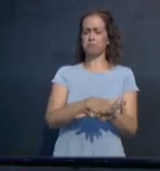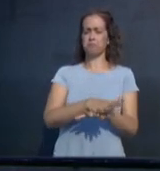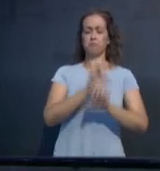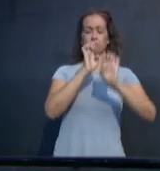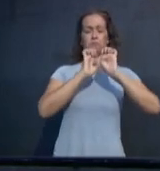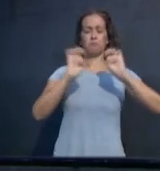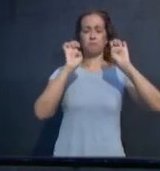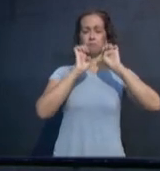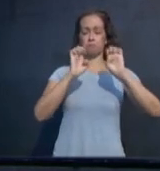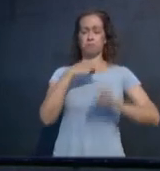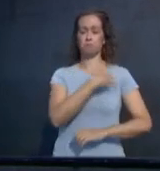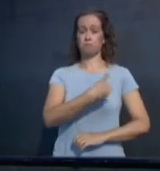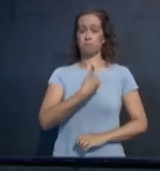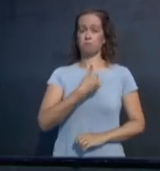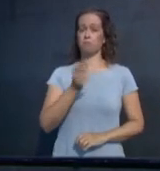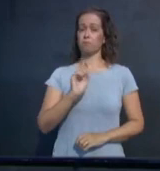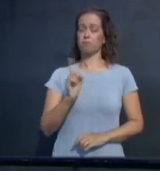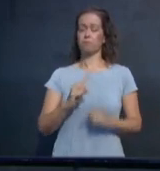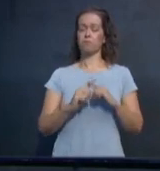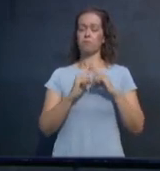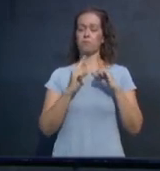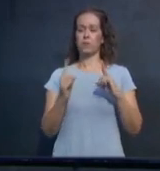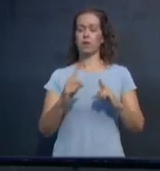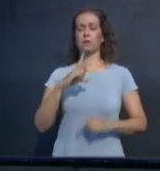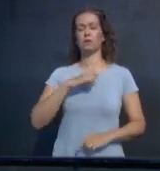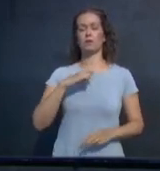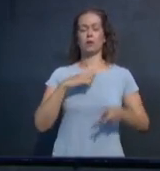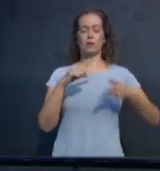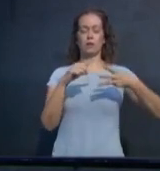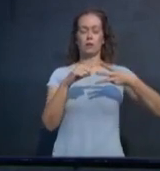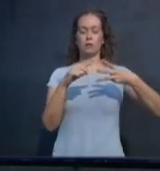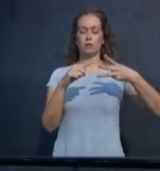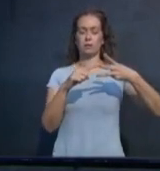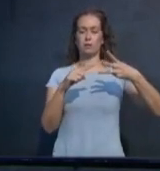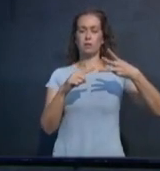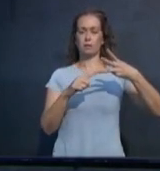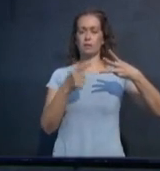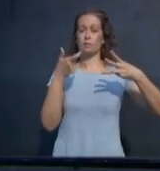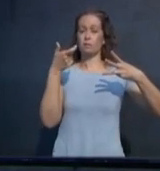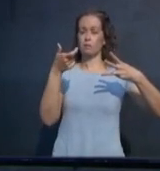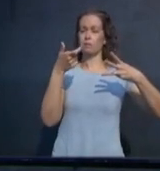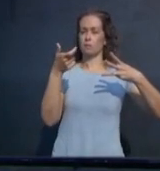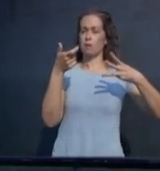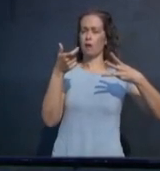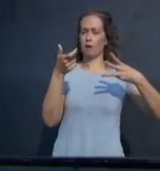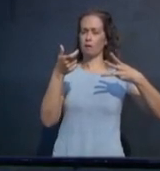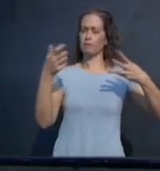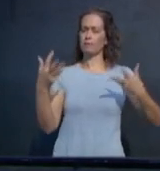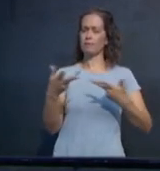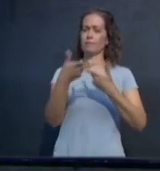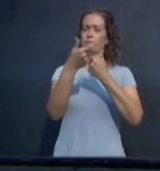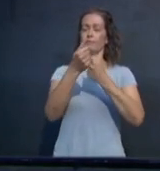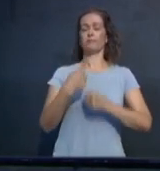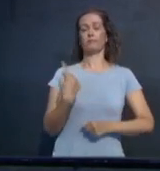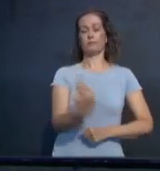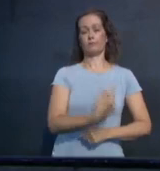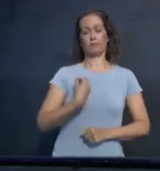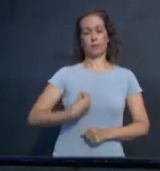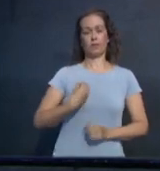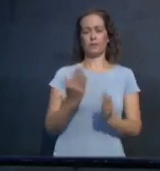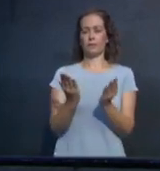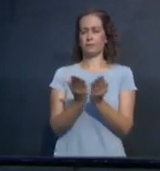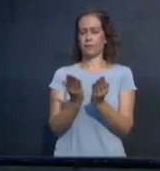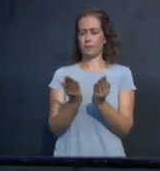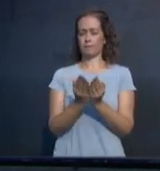eles determinam essas três palavras no sentido pleno na nossa caminhada.